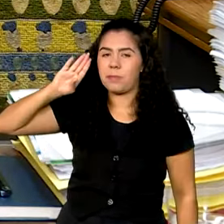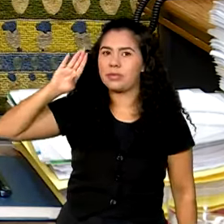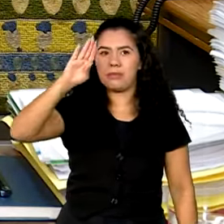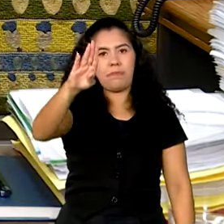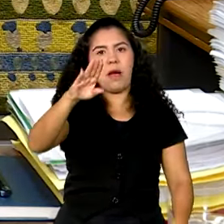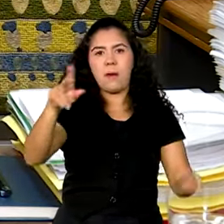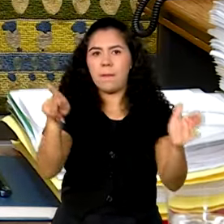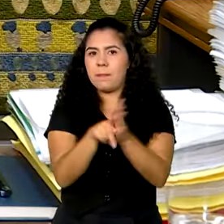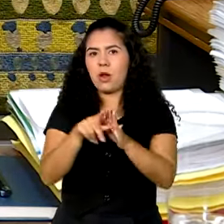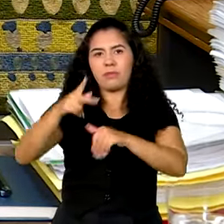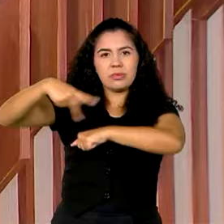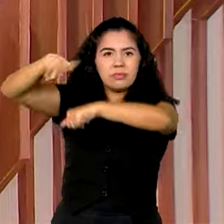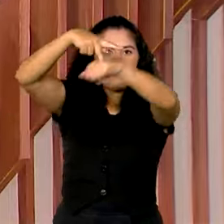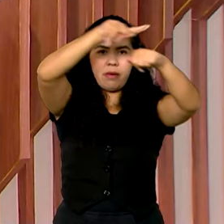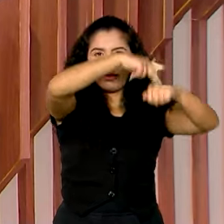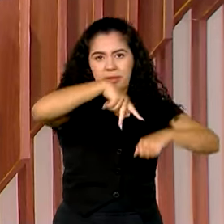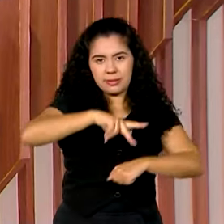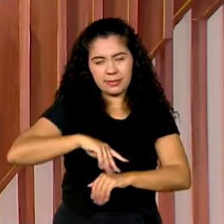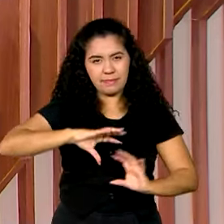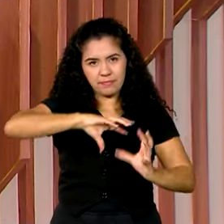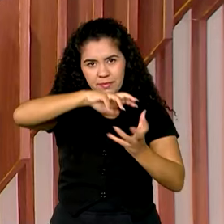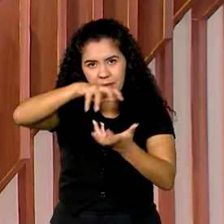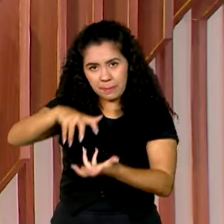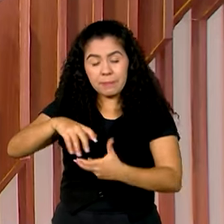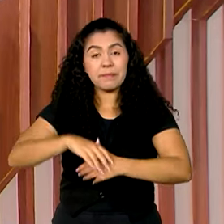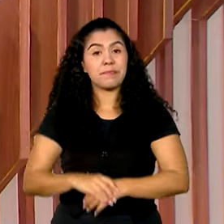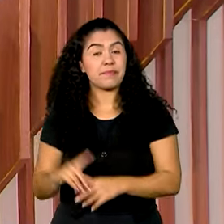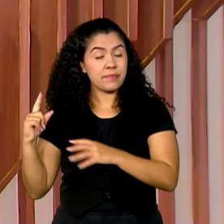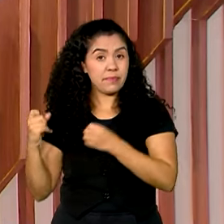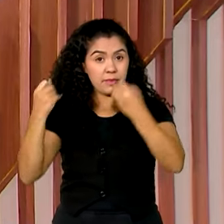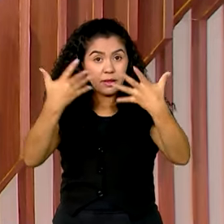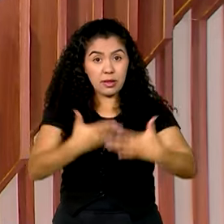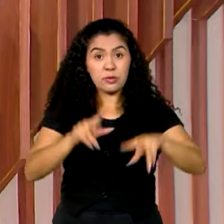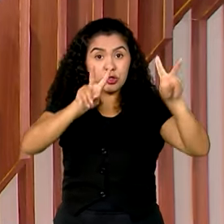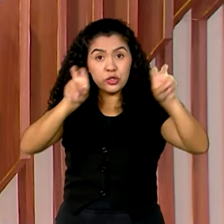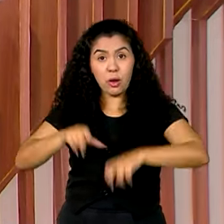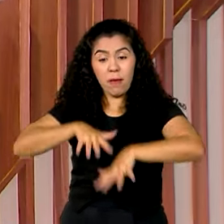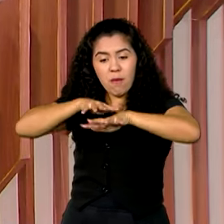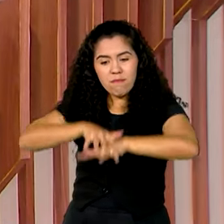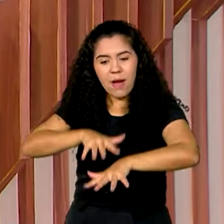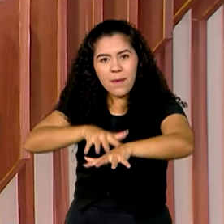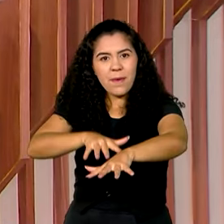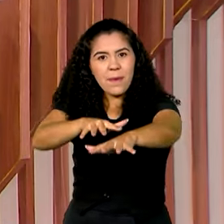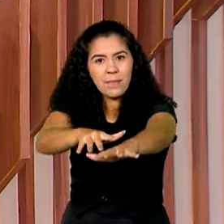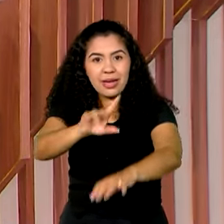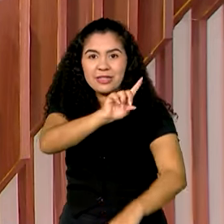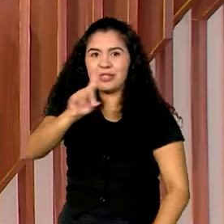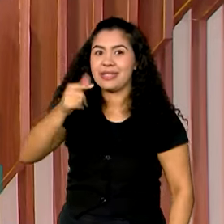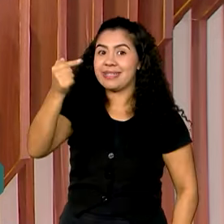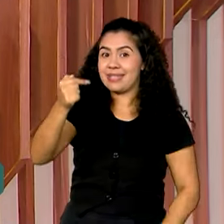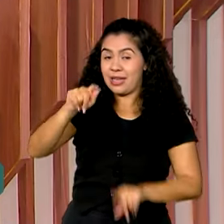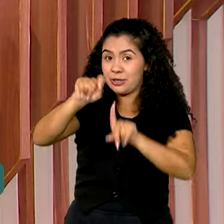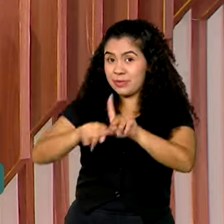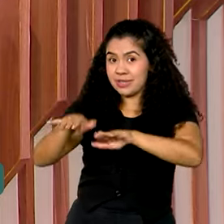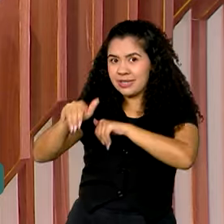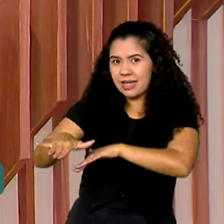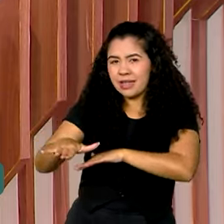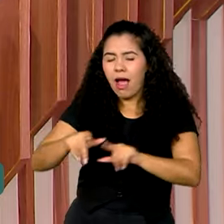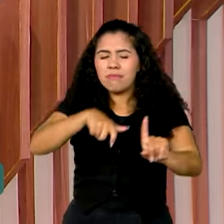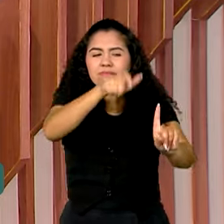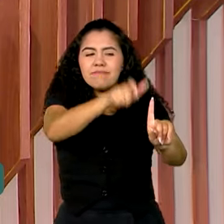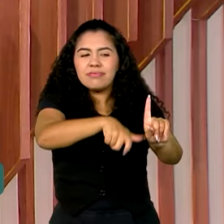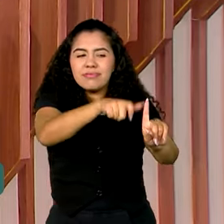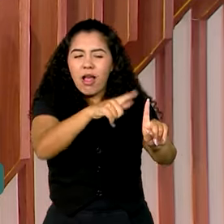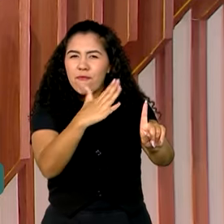da comunidade internacional. E no desfile de 7 de setembro, um personagem bem conhecido dos brasileiros, o